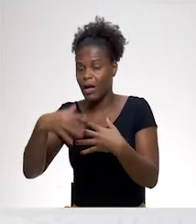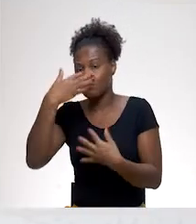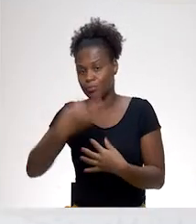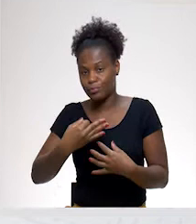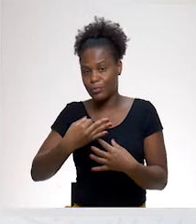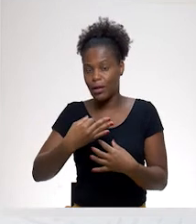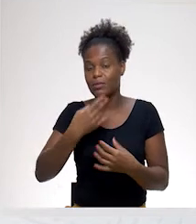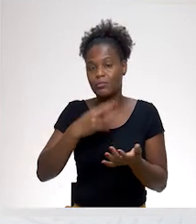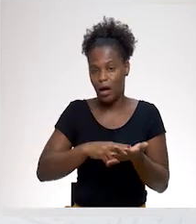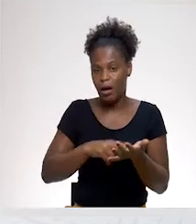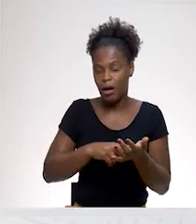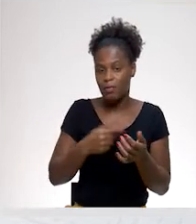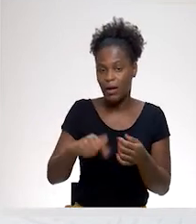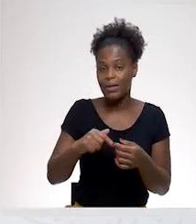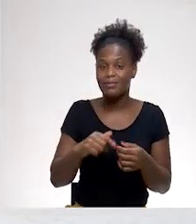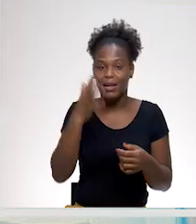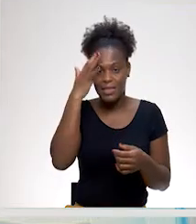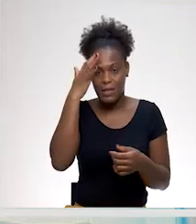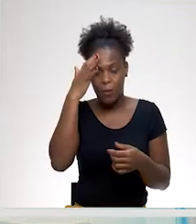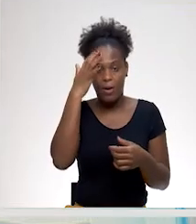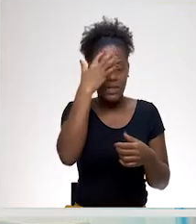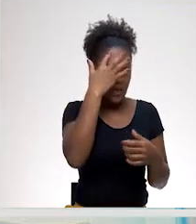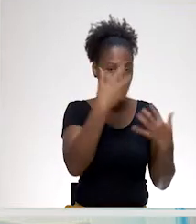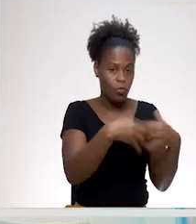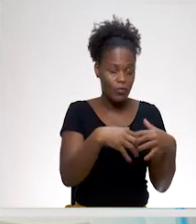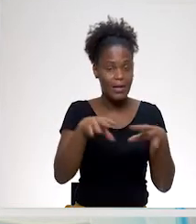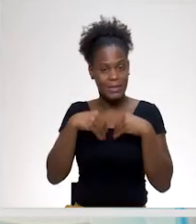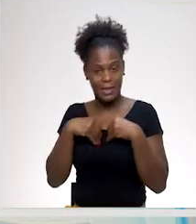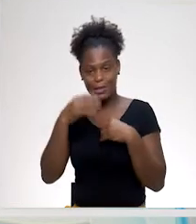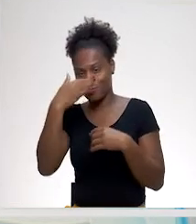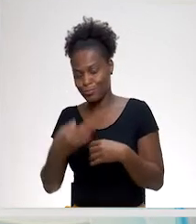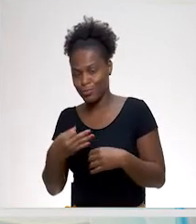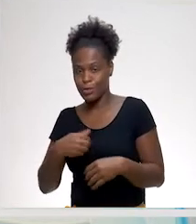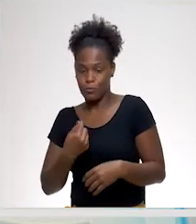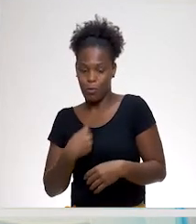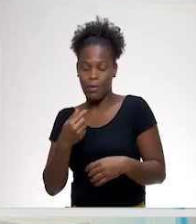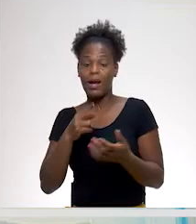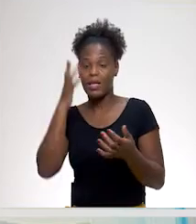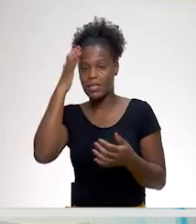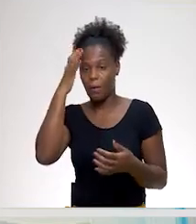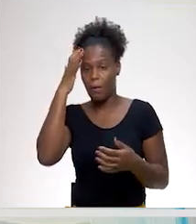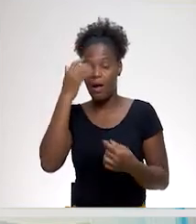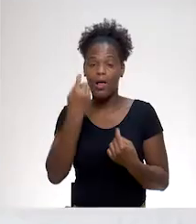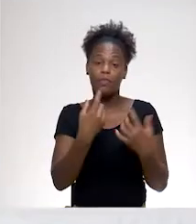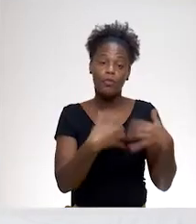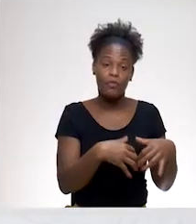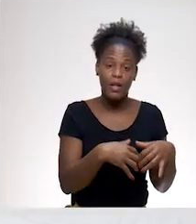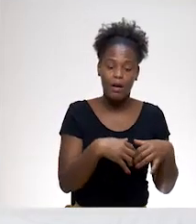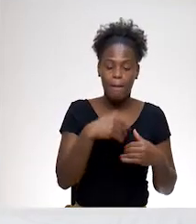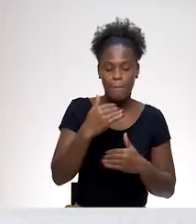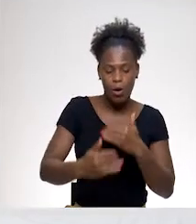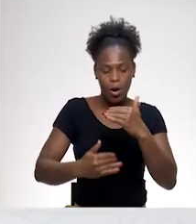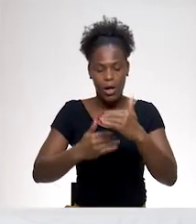aceita as certezas da razão. Razão duvida e aceita as certezas da própria razão. É uma